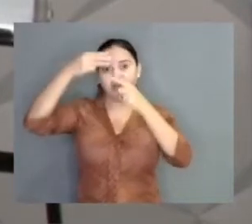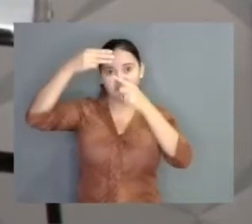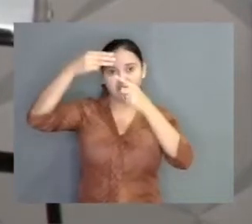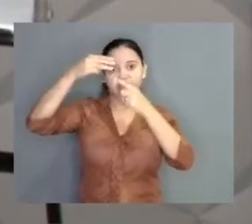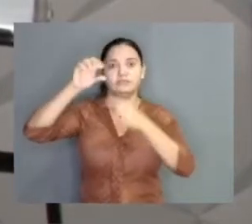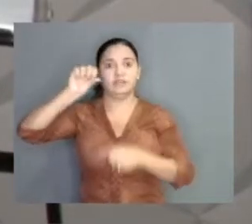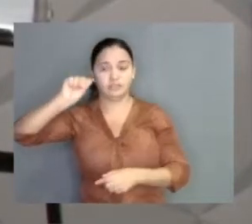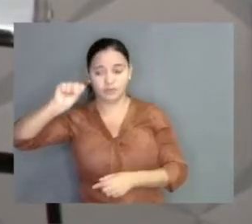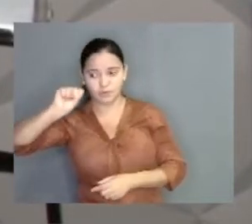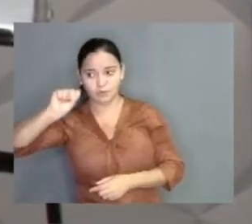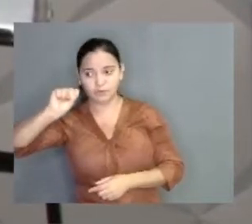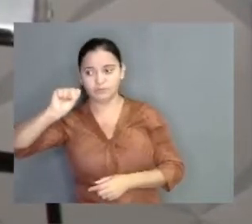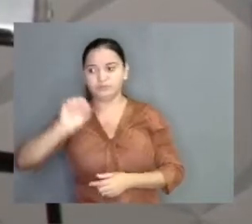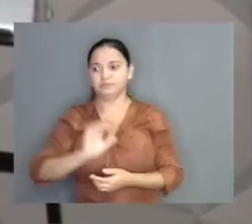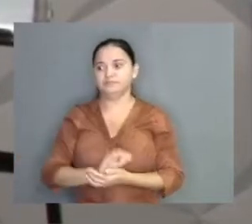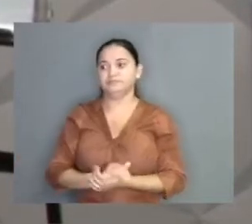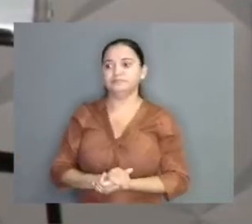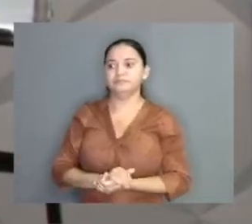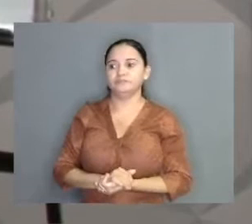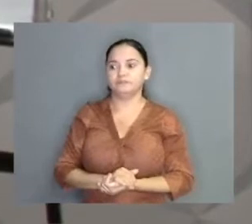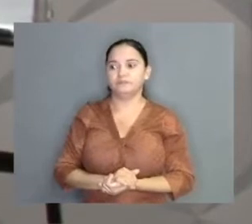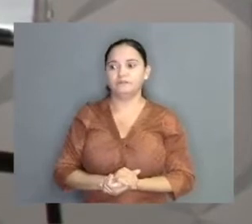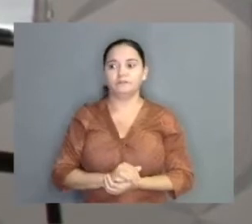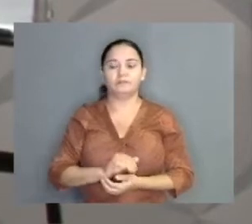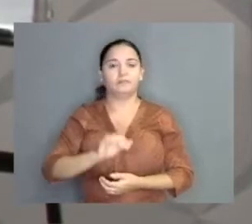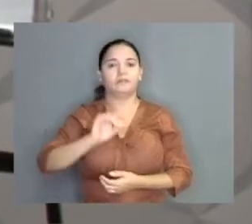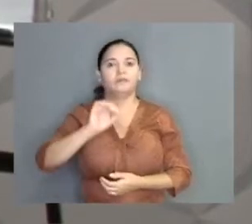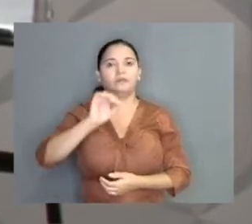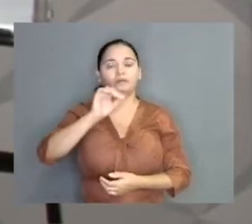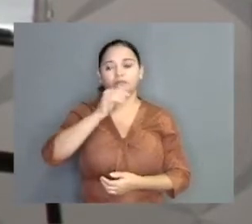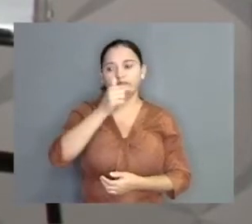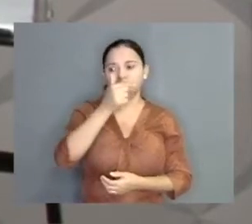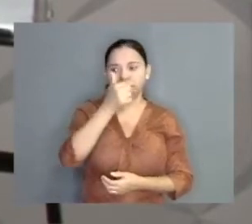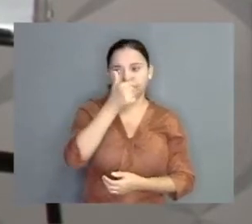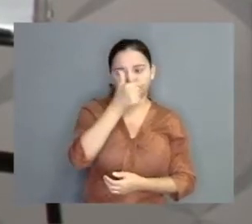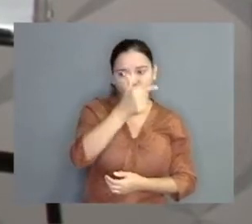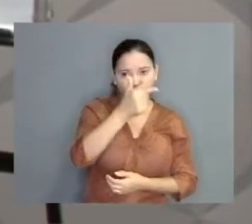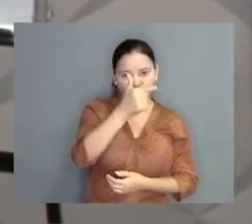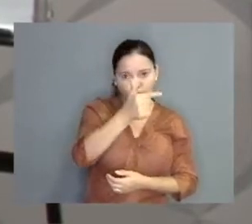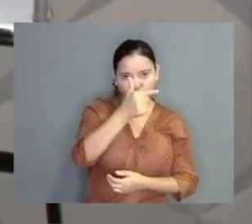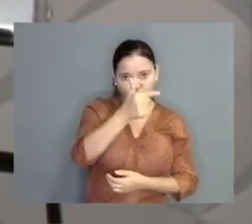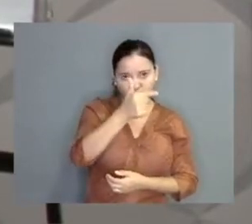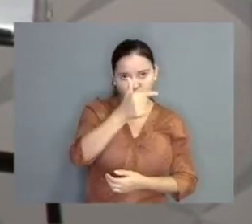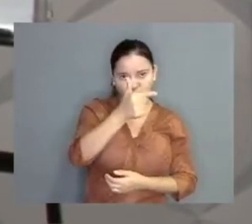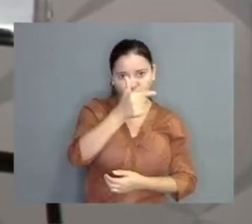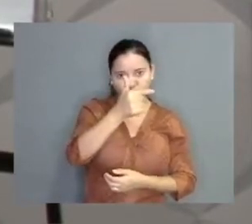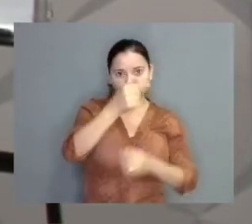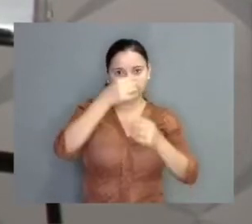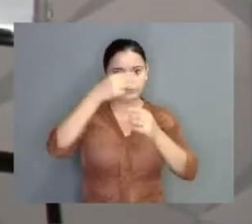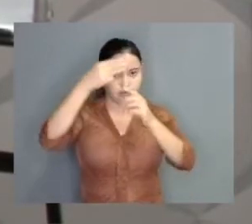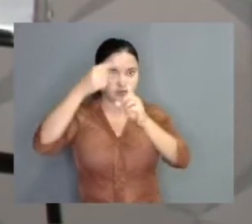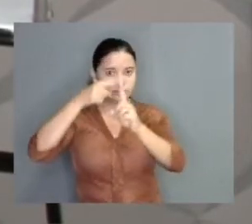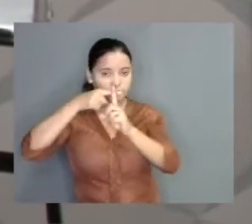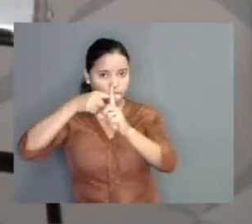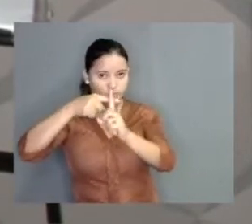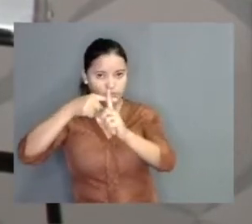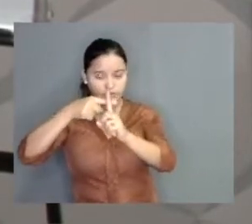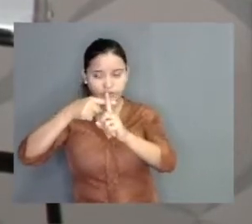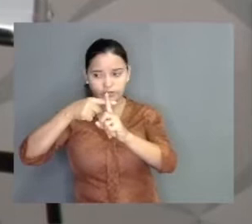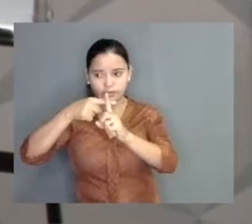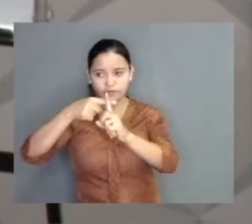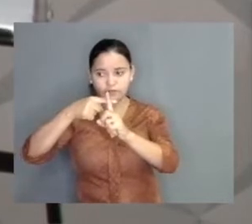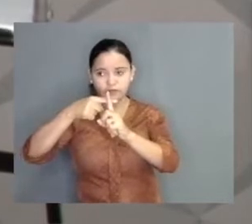Pronto. Então, ó, 2 a terceira positivo deu 8